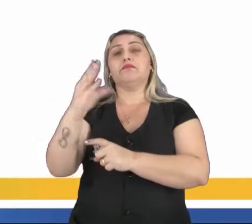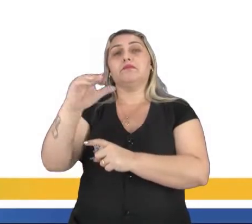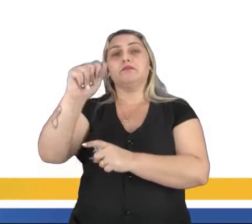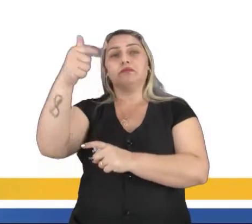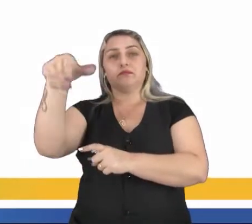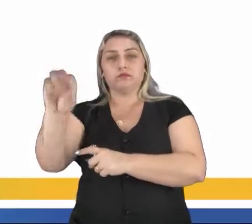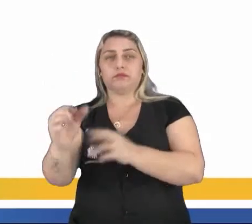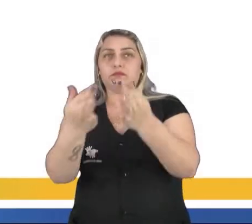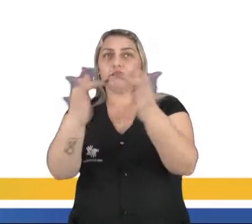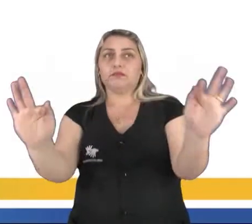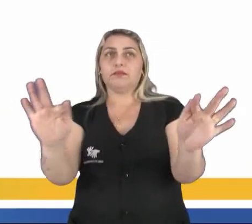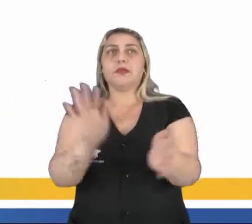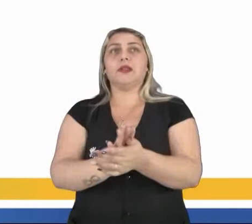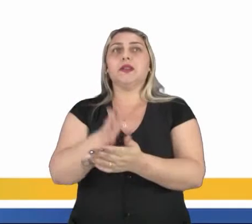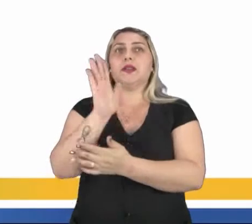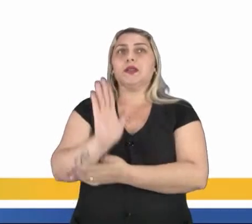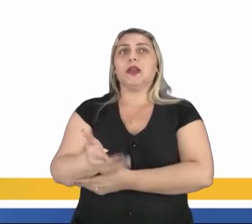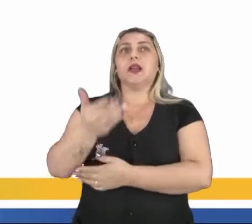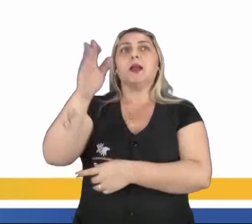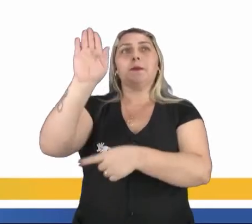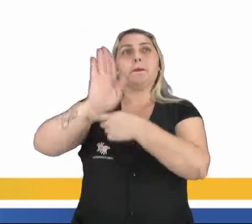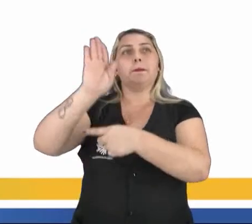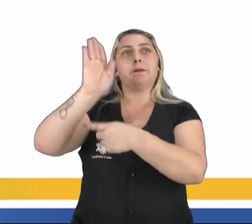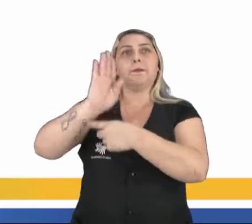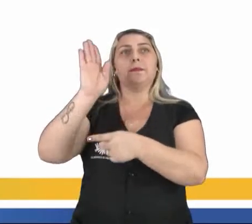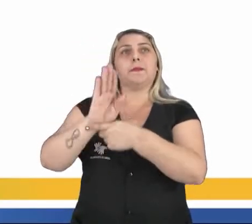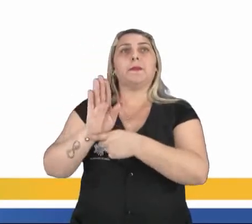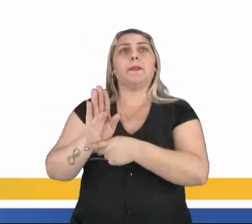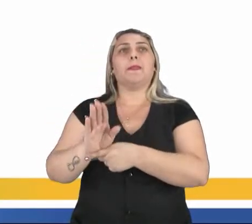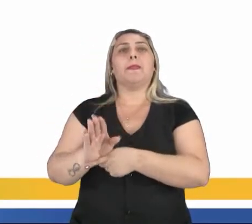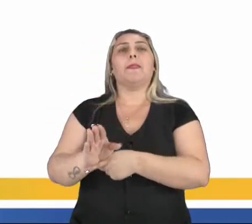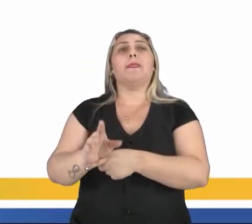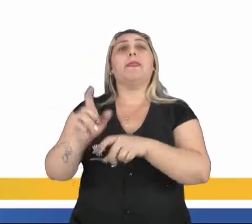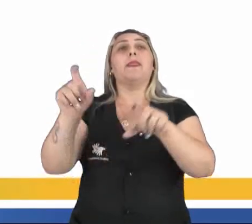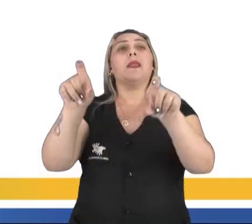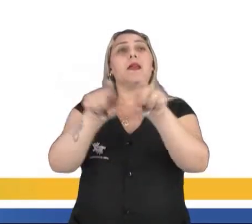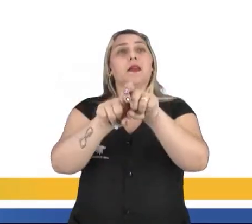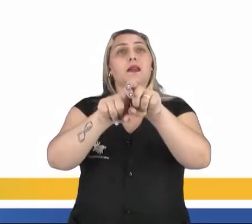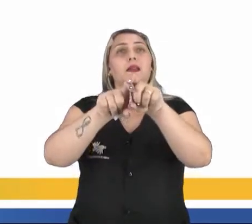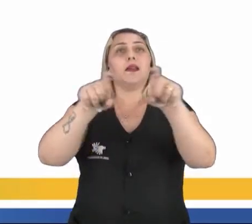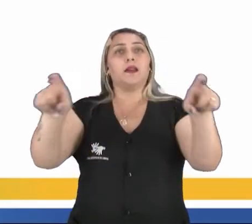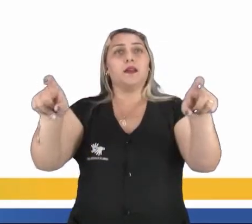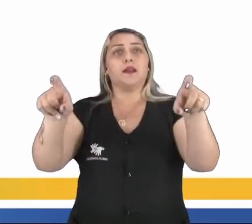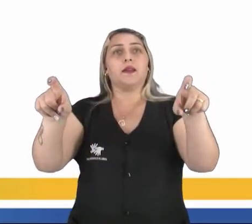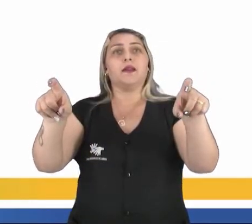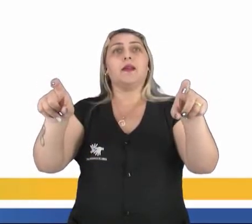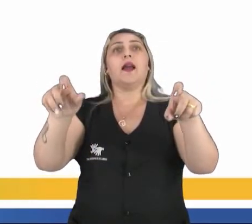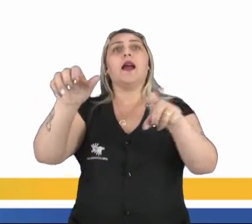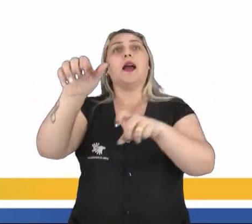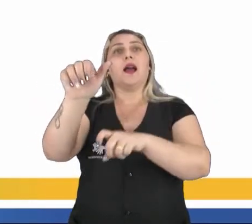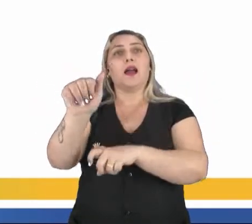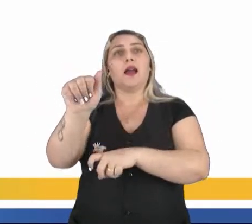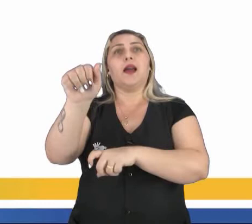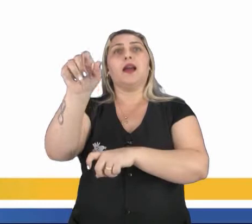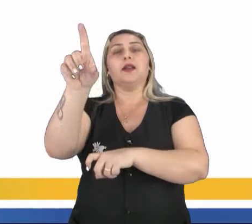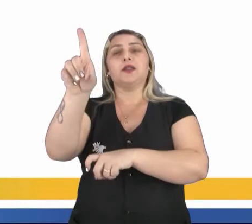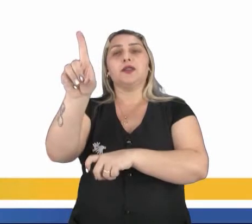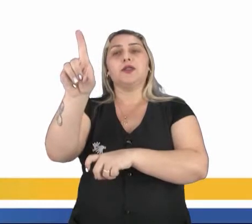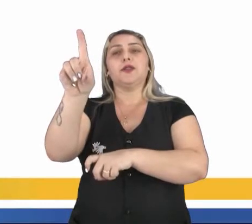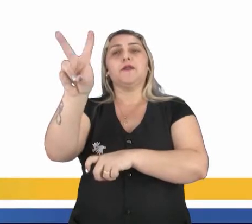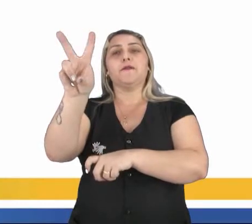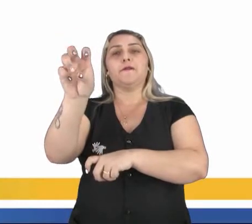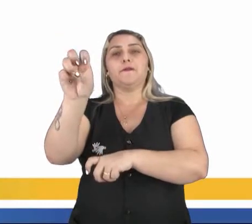tá certo? Já na letra B, ela é uma oração coordenada sindética adversativa,